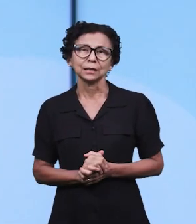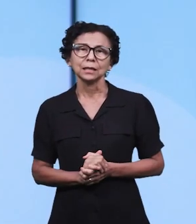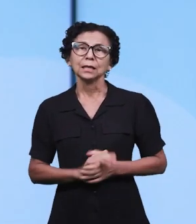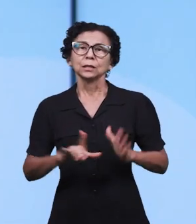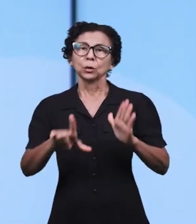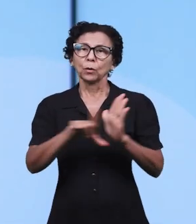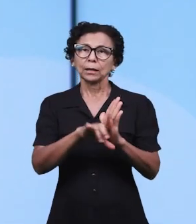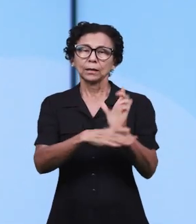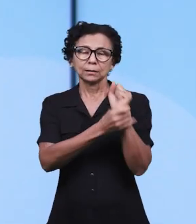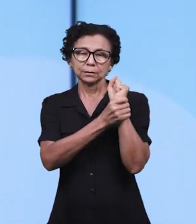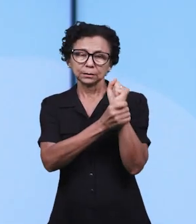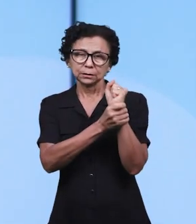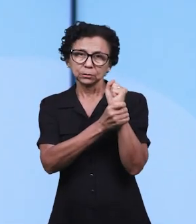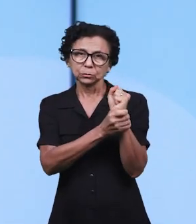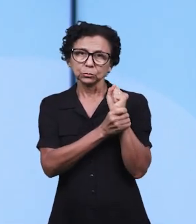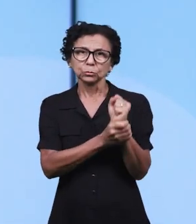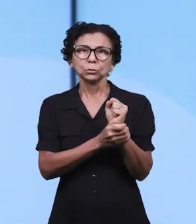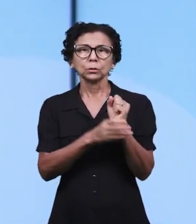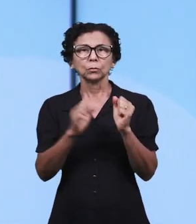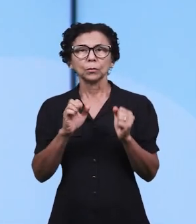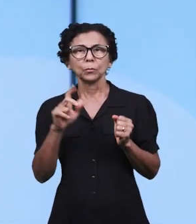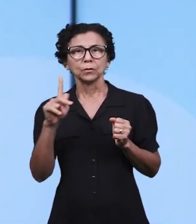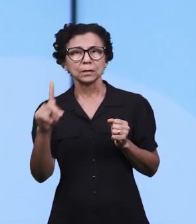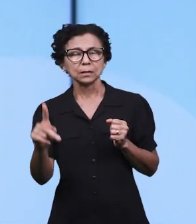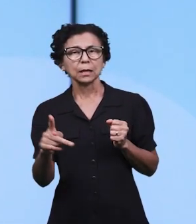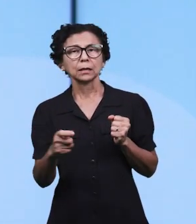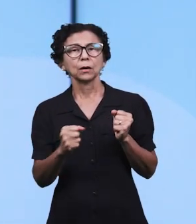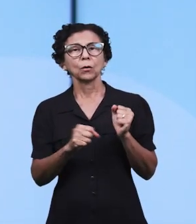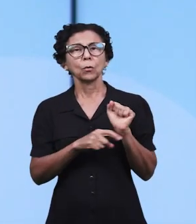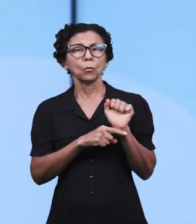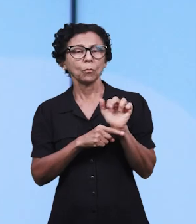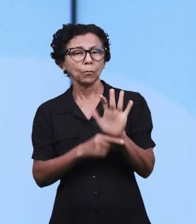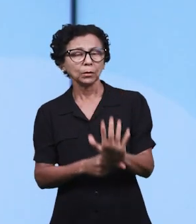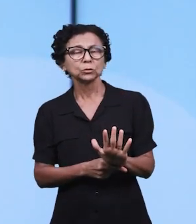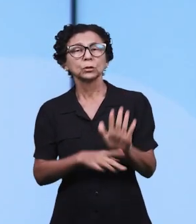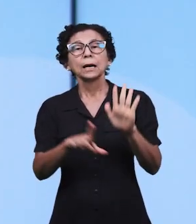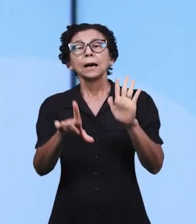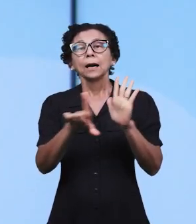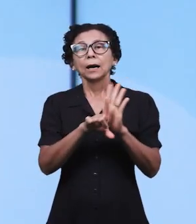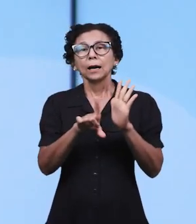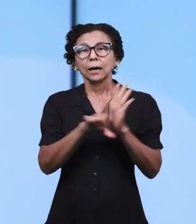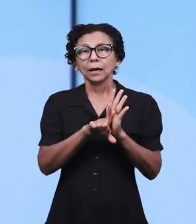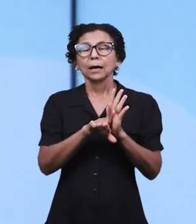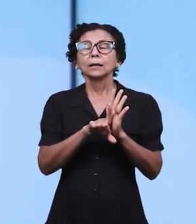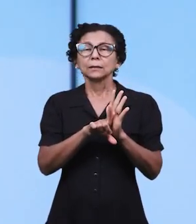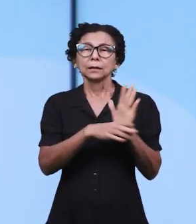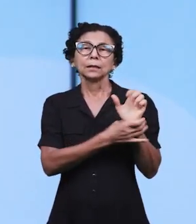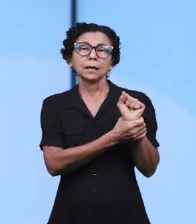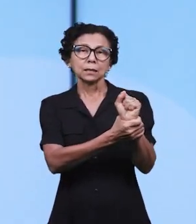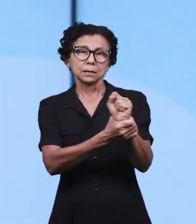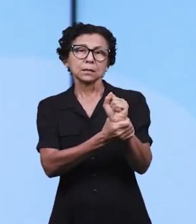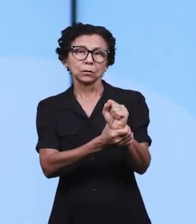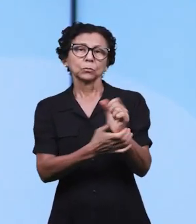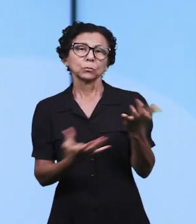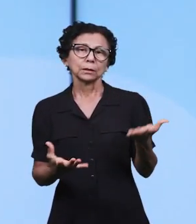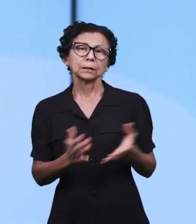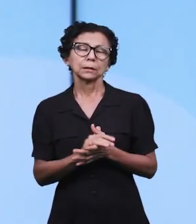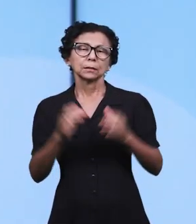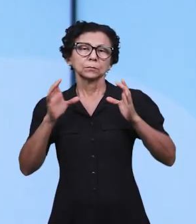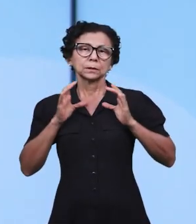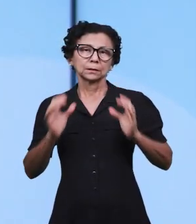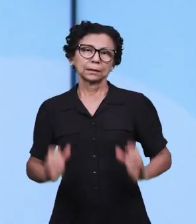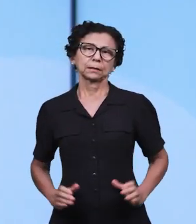está amparado por uma aposentadoria ou por um tipo de benefício que a lei coloca para o cidadão,